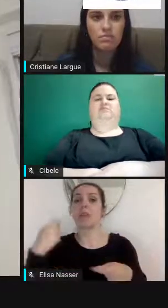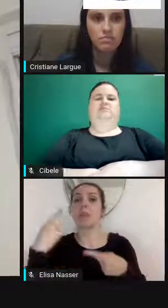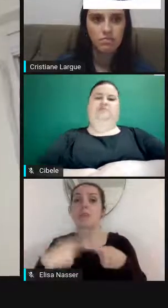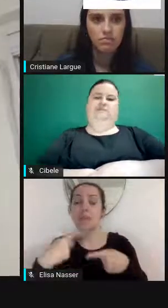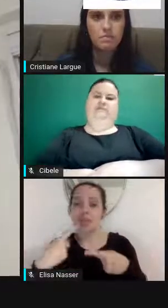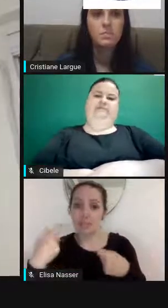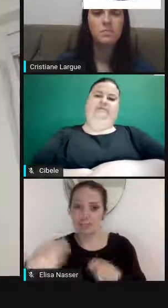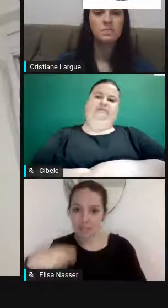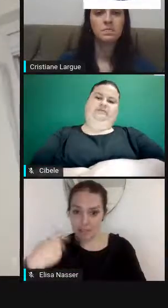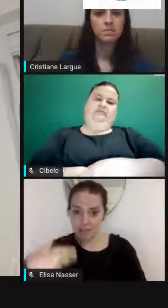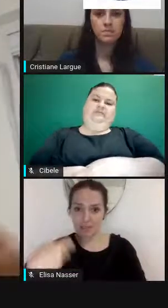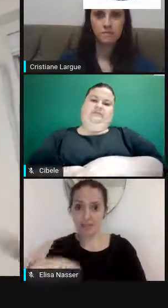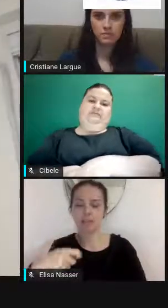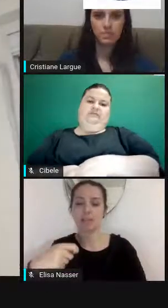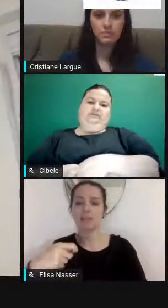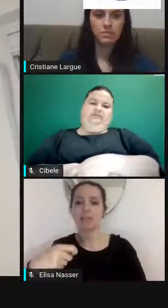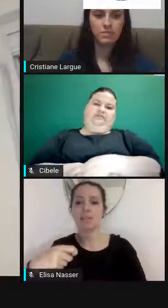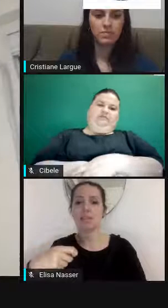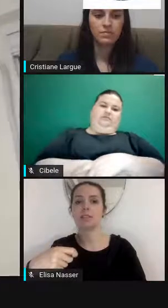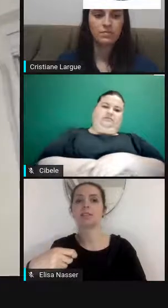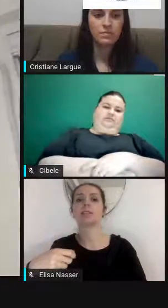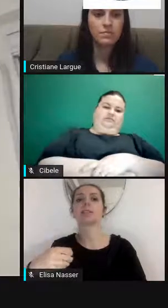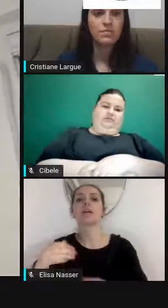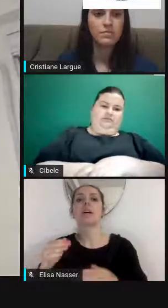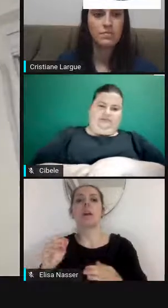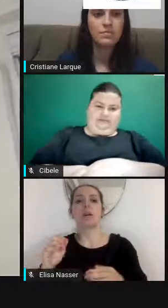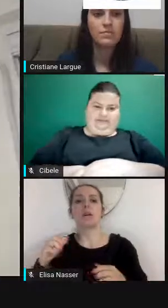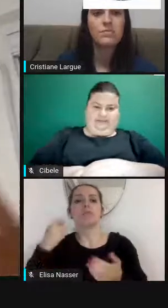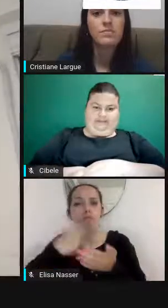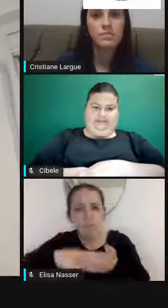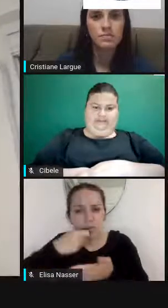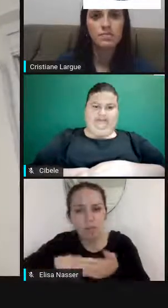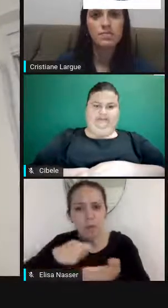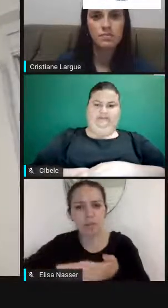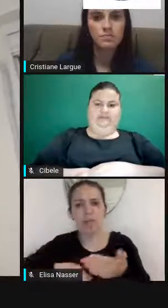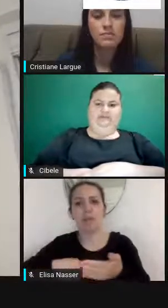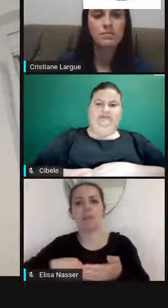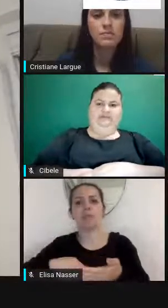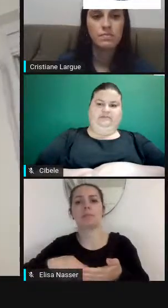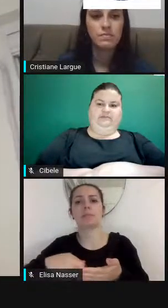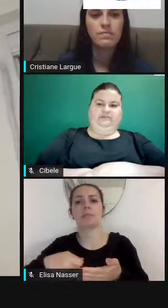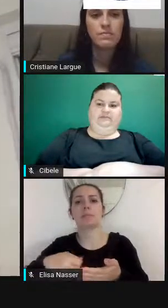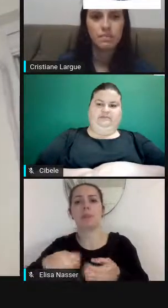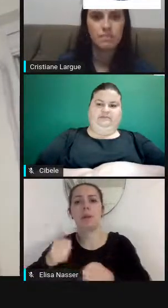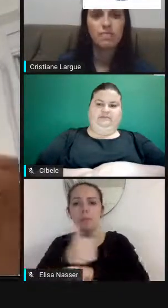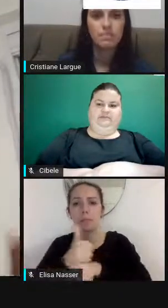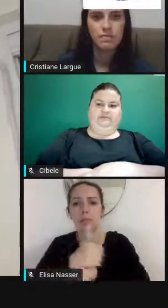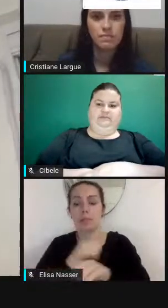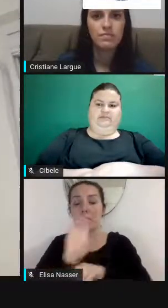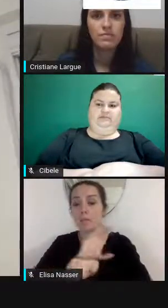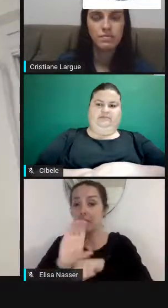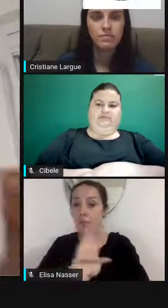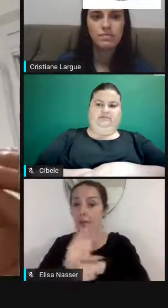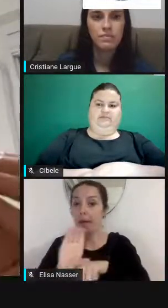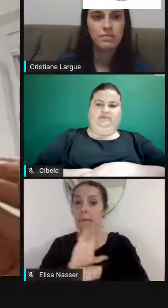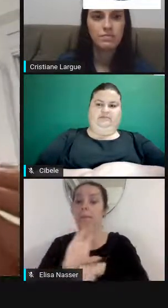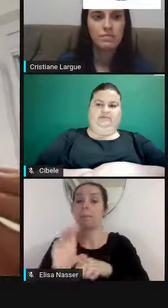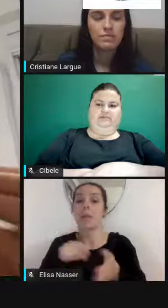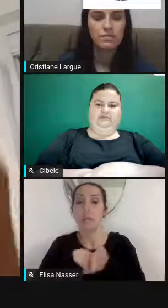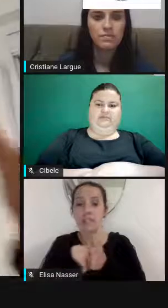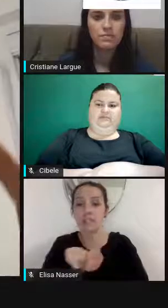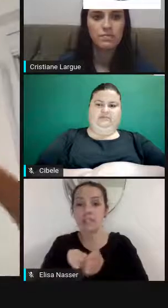dedicar para nossa carreira científica se achando que a gente quer a gente precisa ter a mente aberta e resolver problemas mas sabendo que